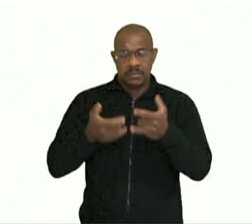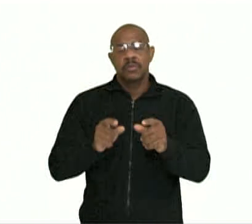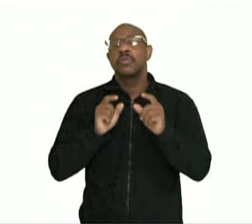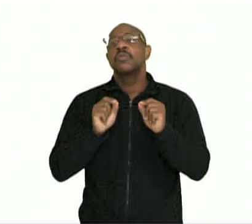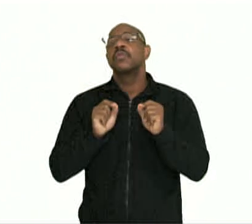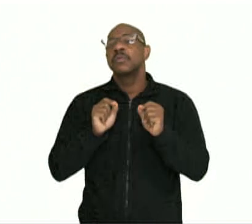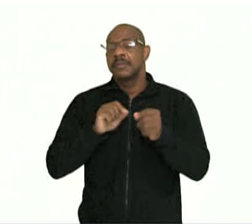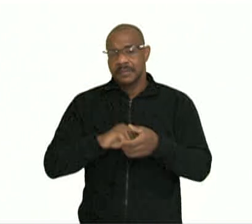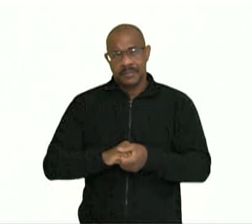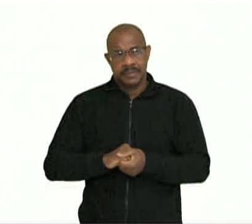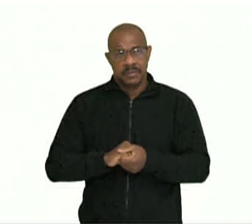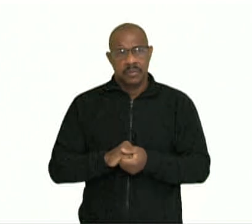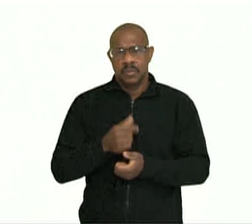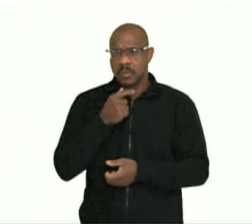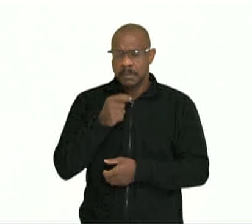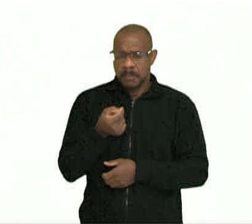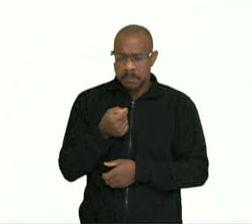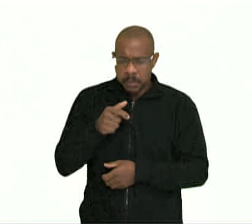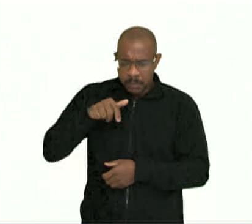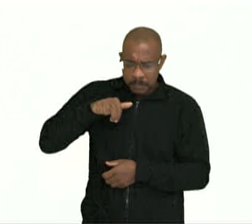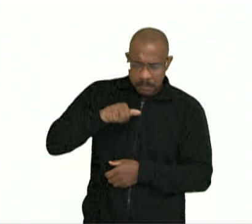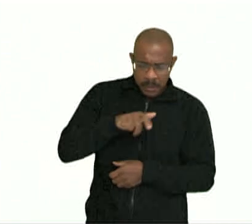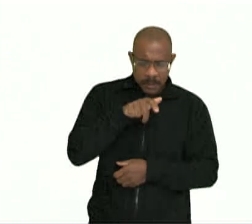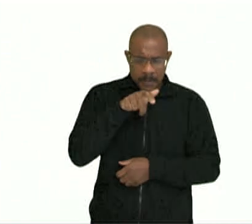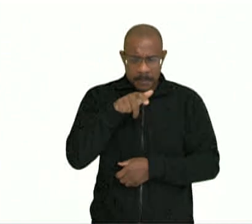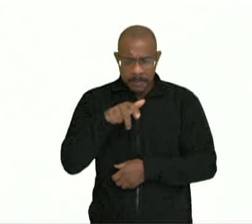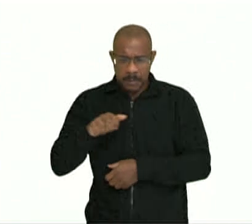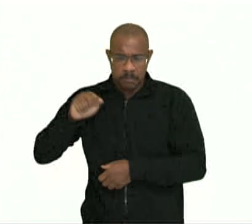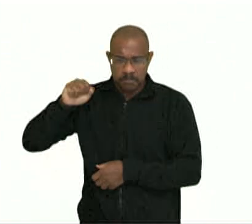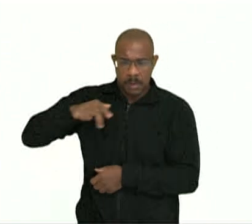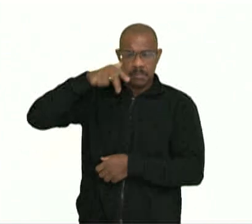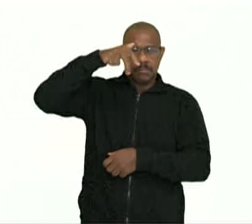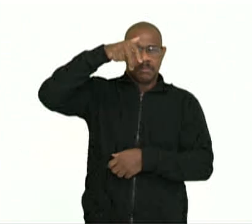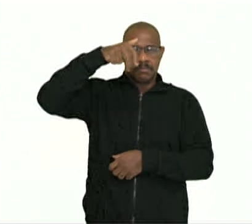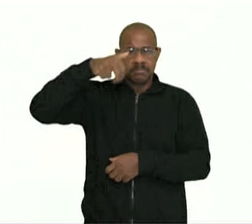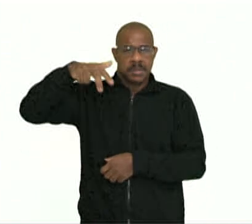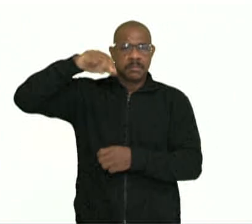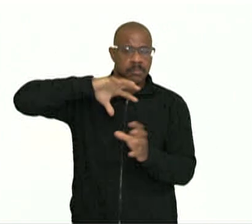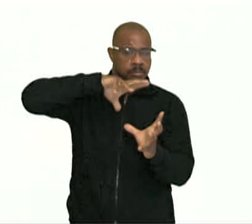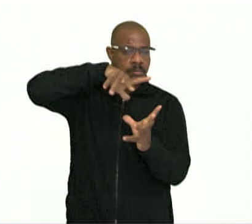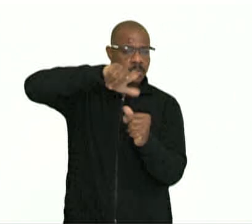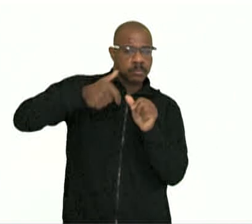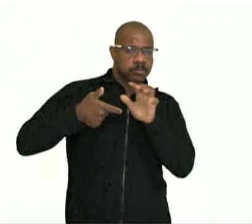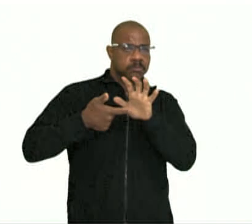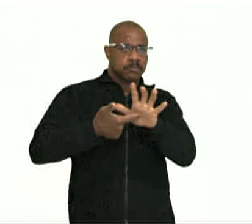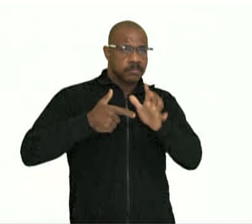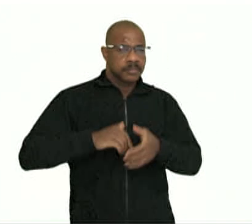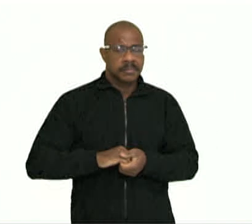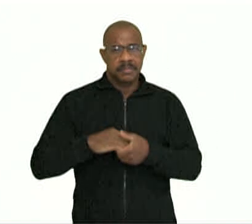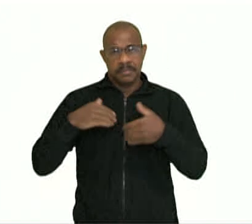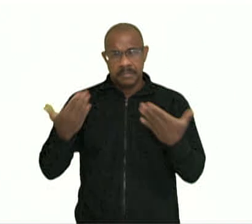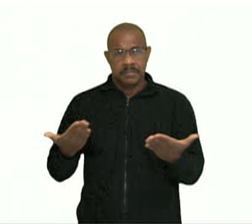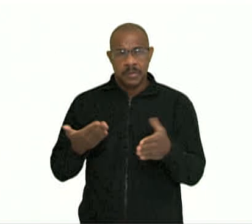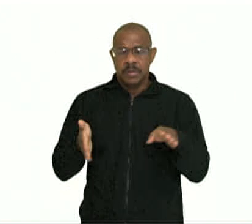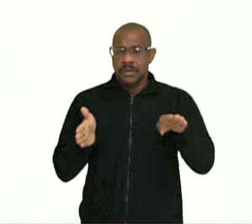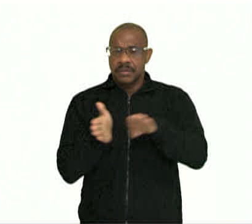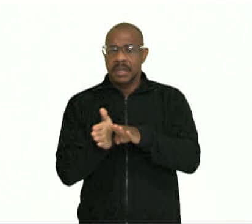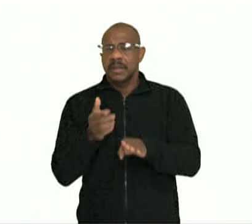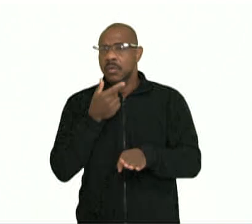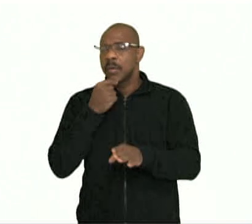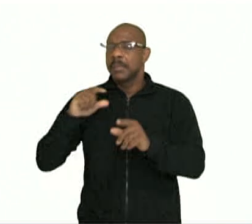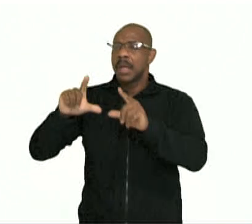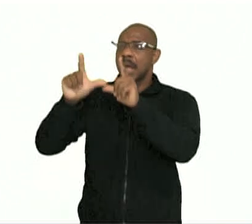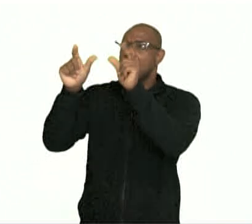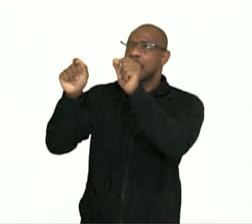exatamente isso. Um pequeno passo para um homem, um grande salto para a humanidade. A chegada do homem à